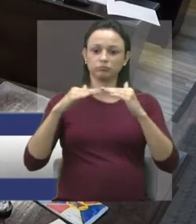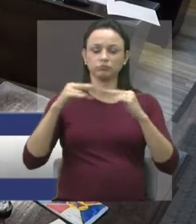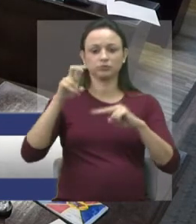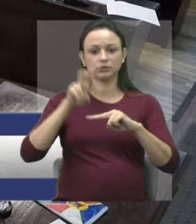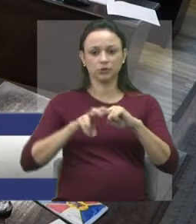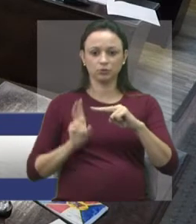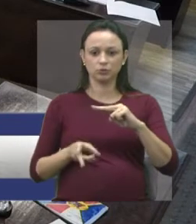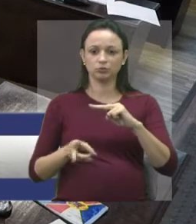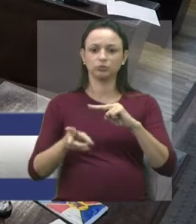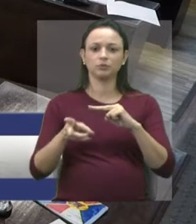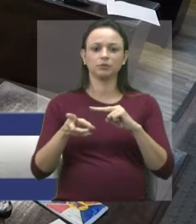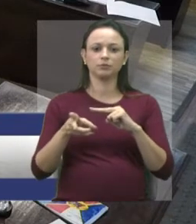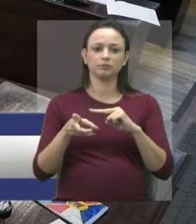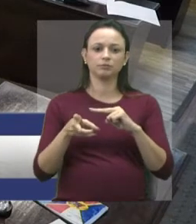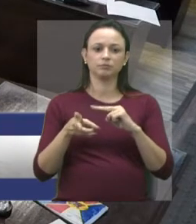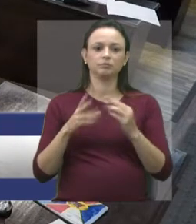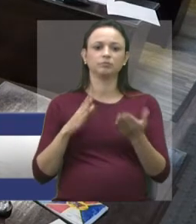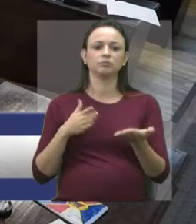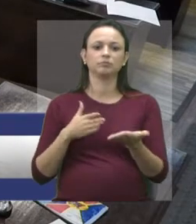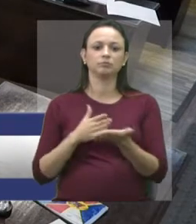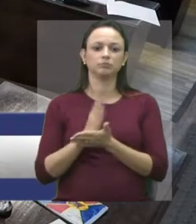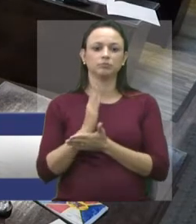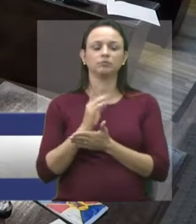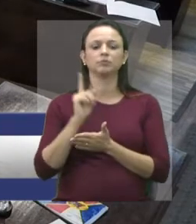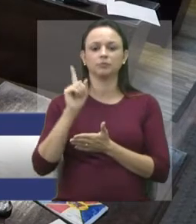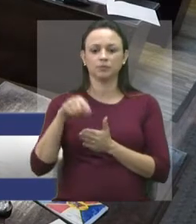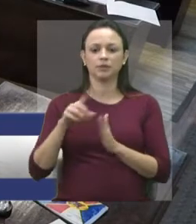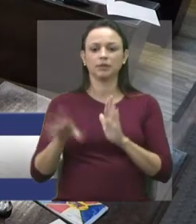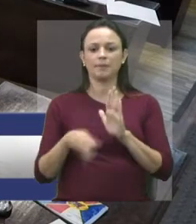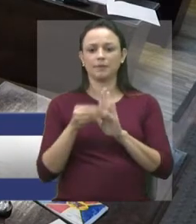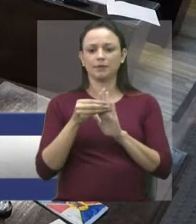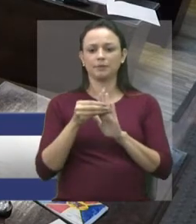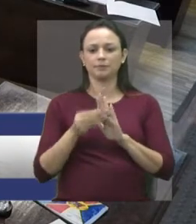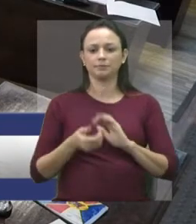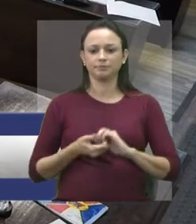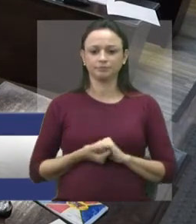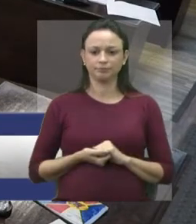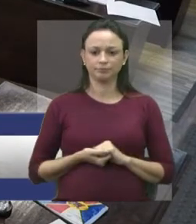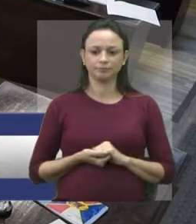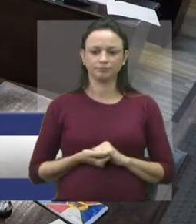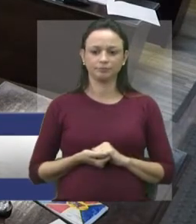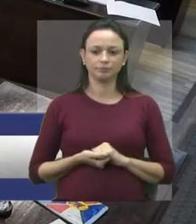como estão. Aprovada a emenda.